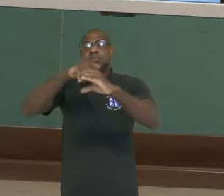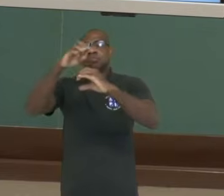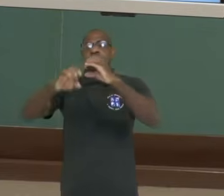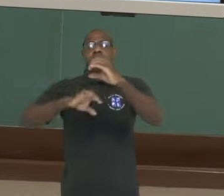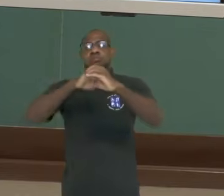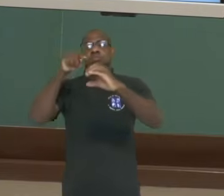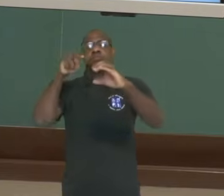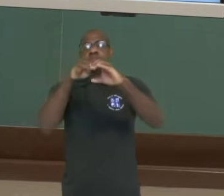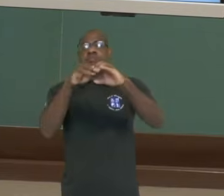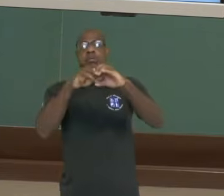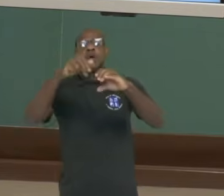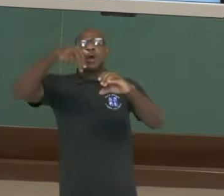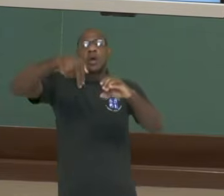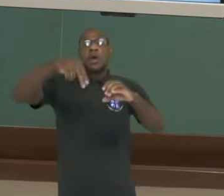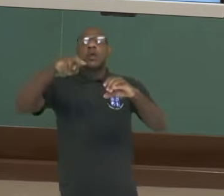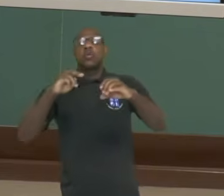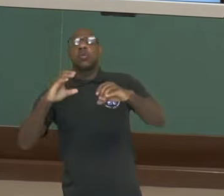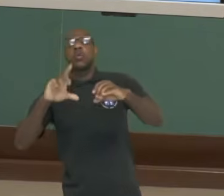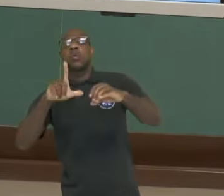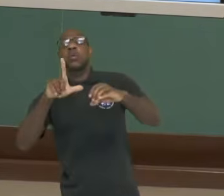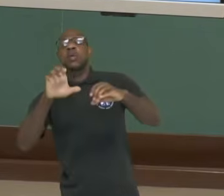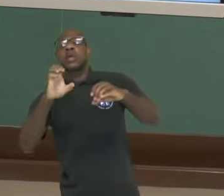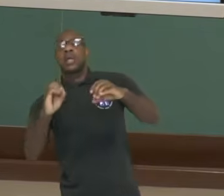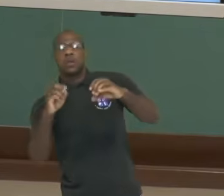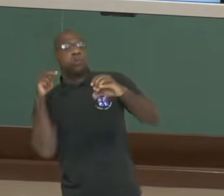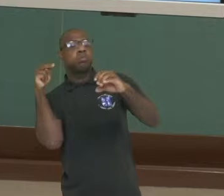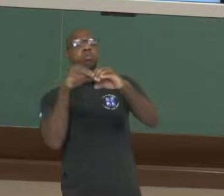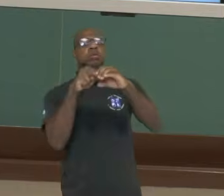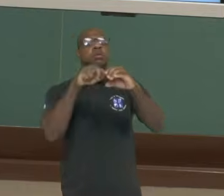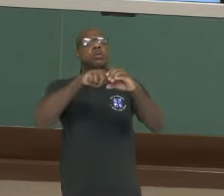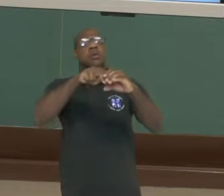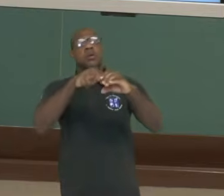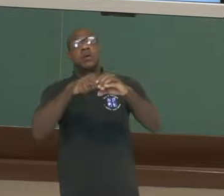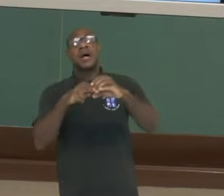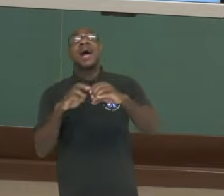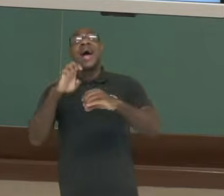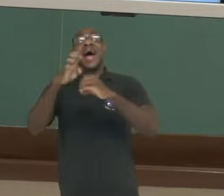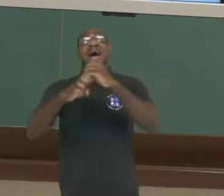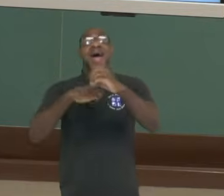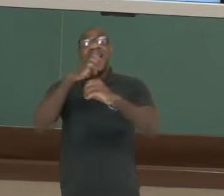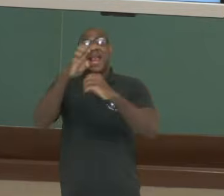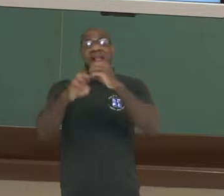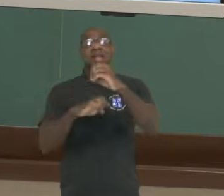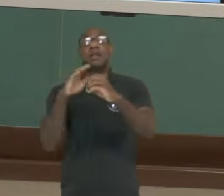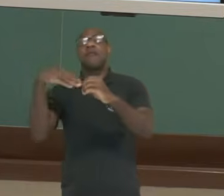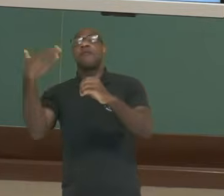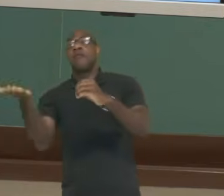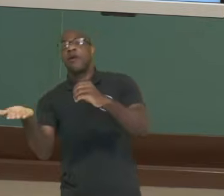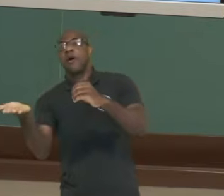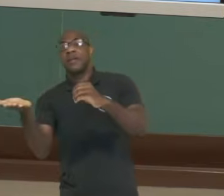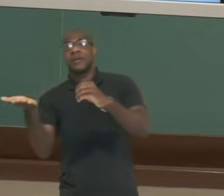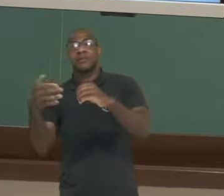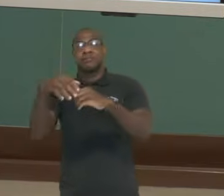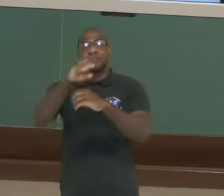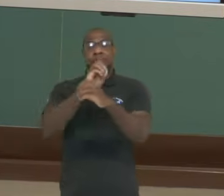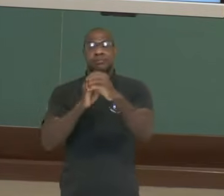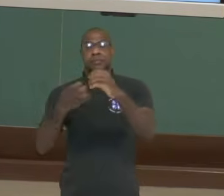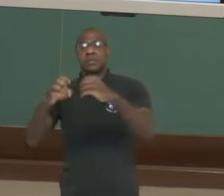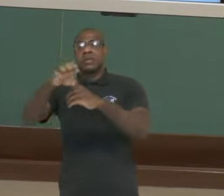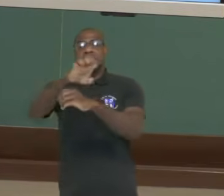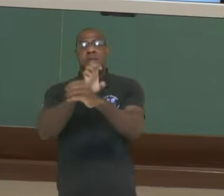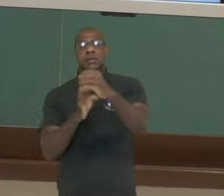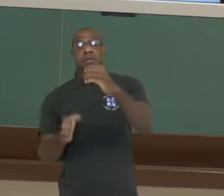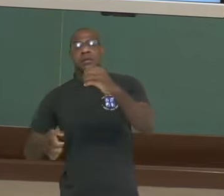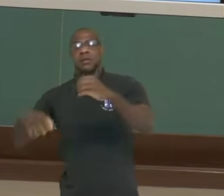denominada núcleo, o núcleo de um átomo. E os elétrons estão na região mais externa, tá? Eles ficam na região mais